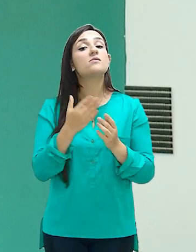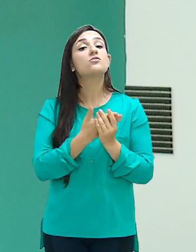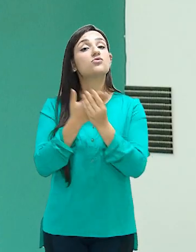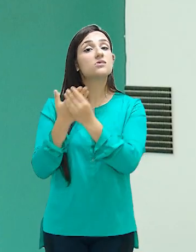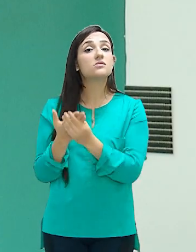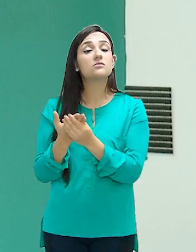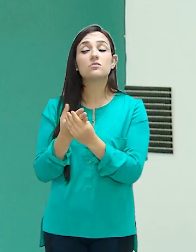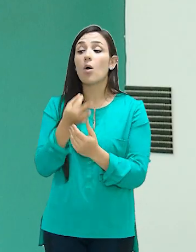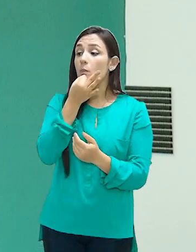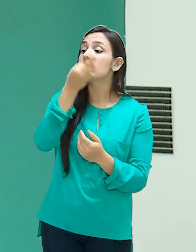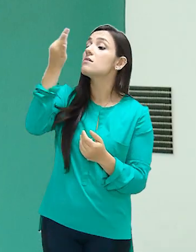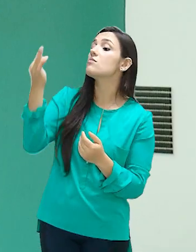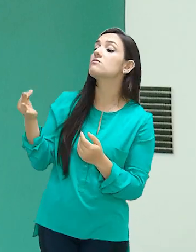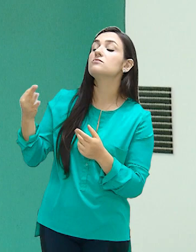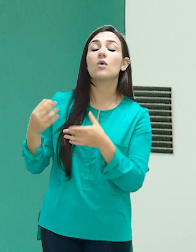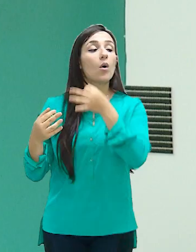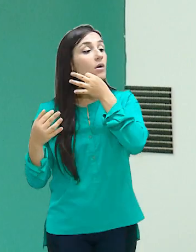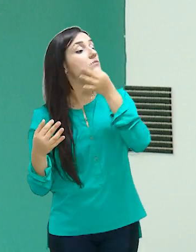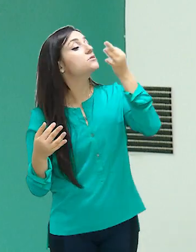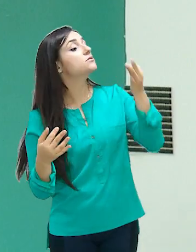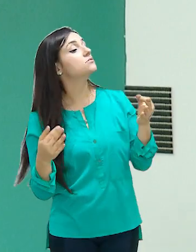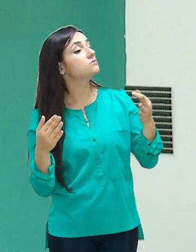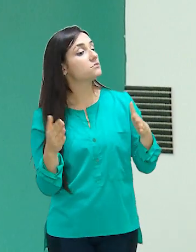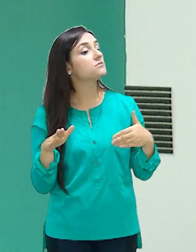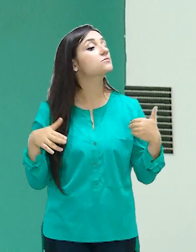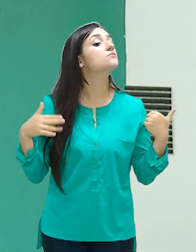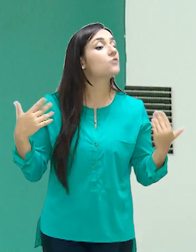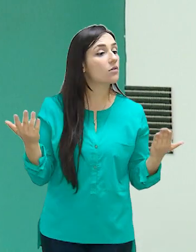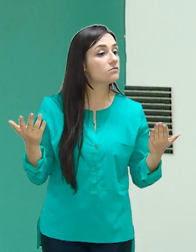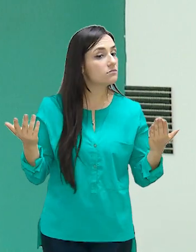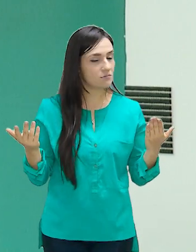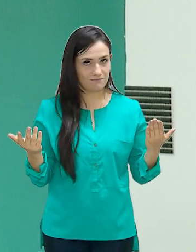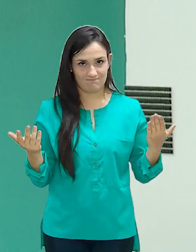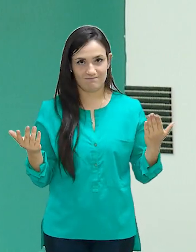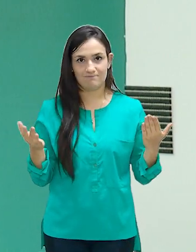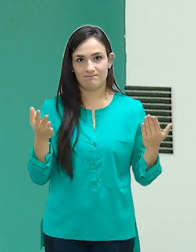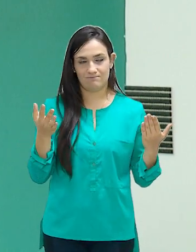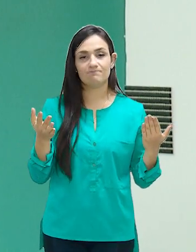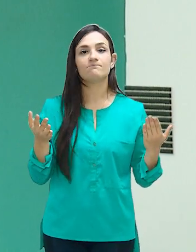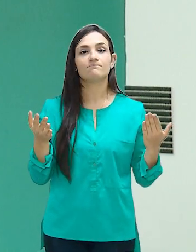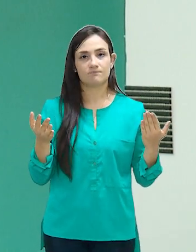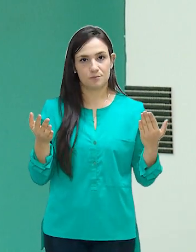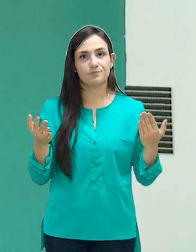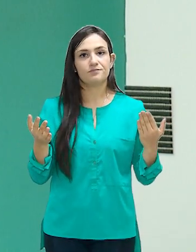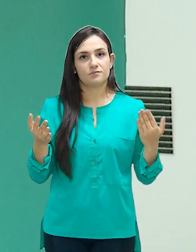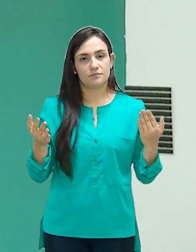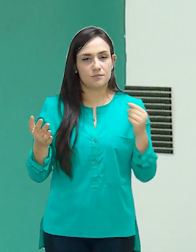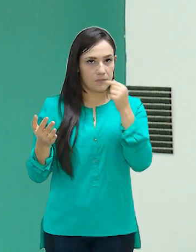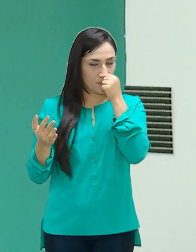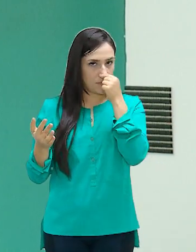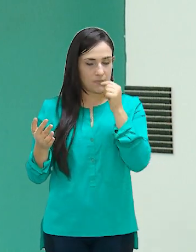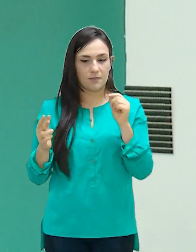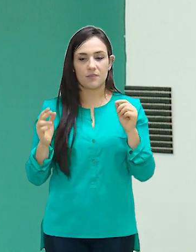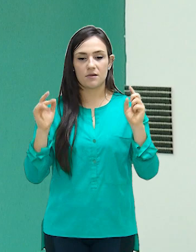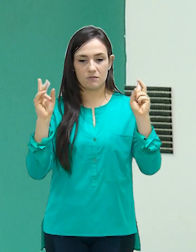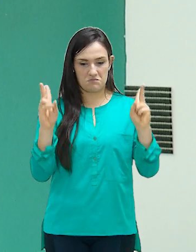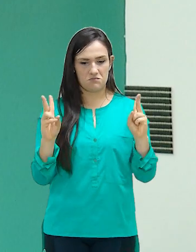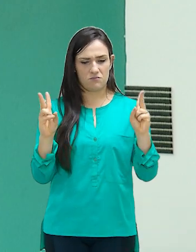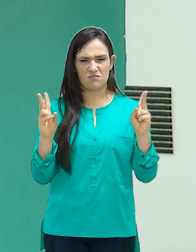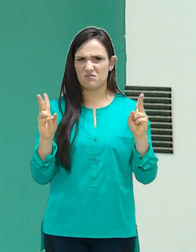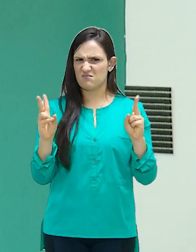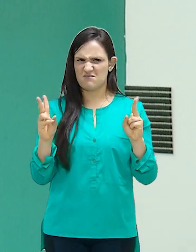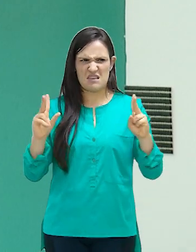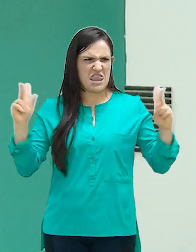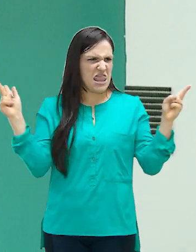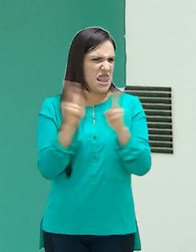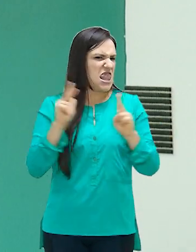dá voz para eles de que forma que vocês querem caminhar. Aí, se a gente vê que eles querem caminhar para o lado